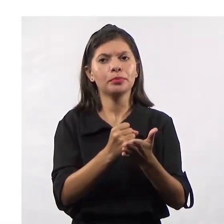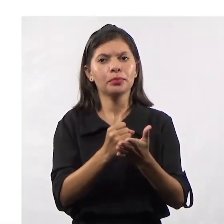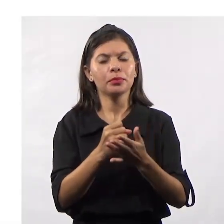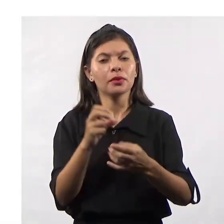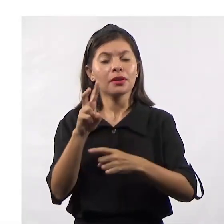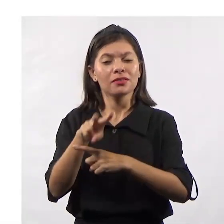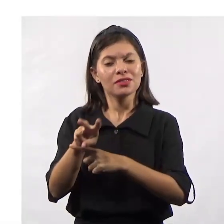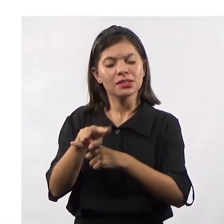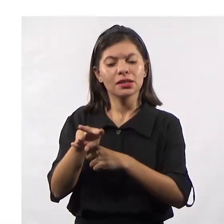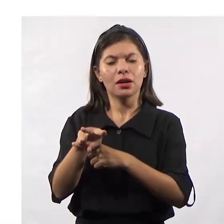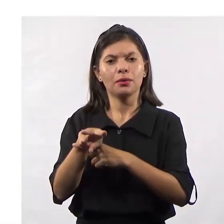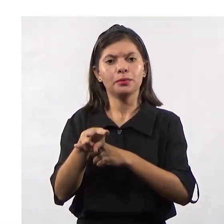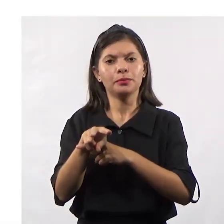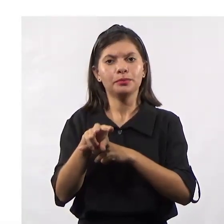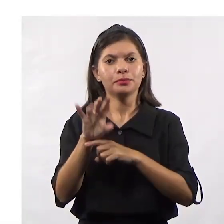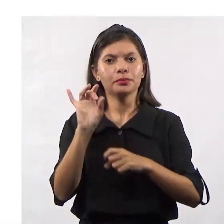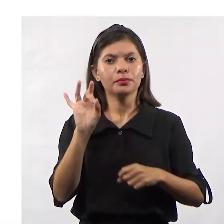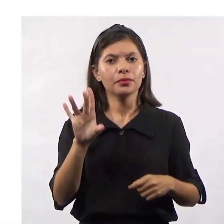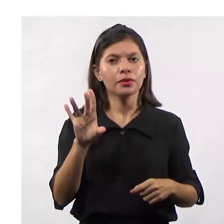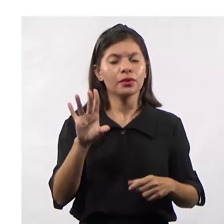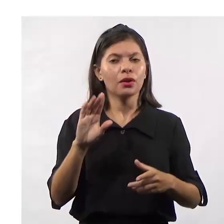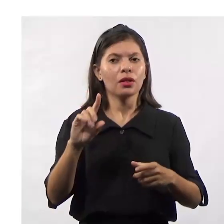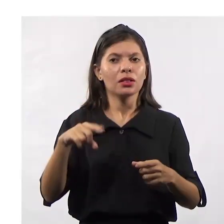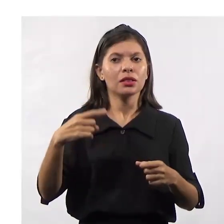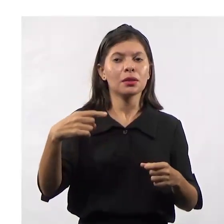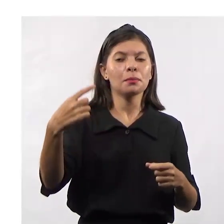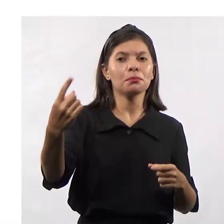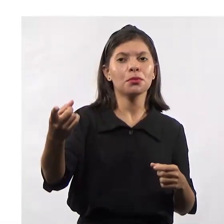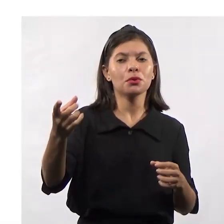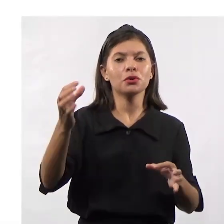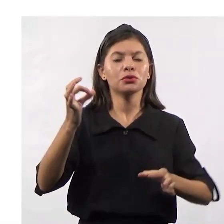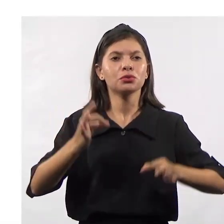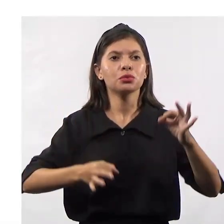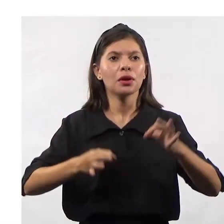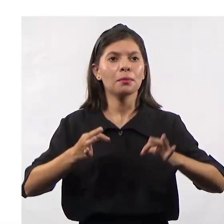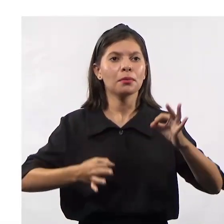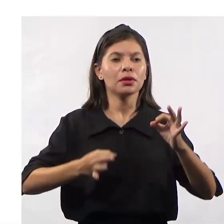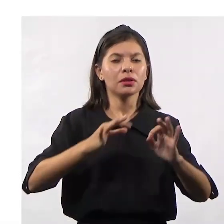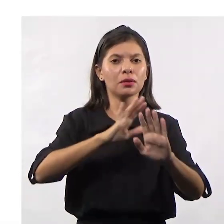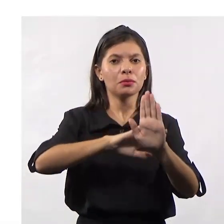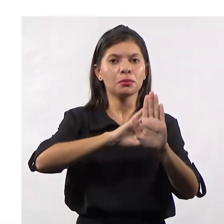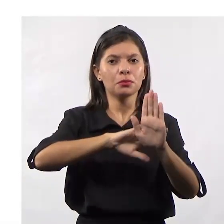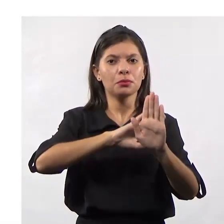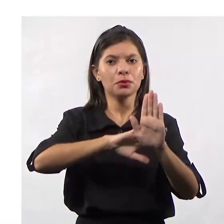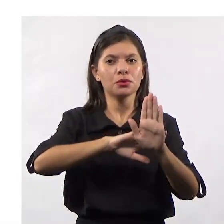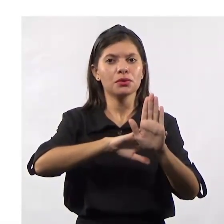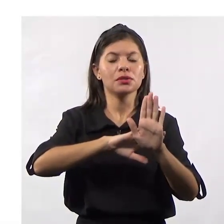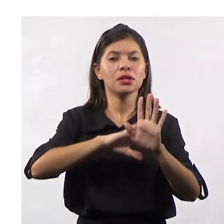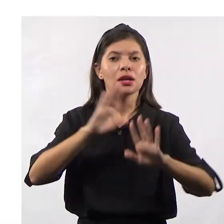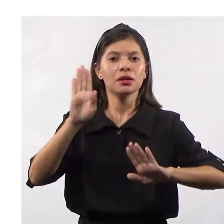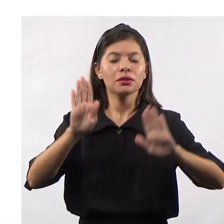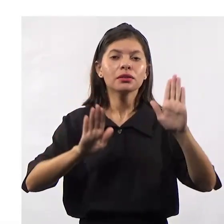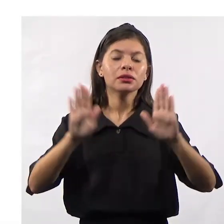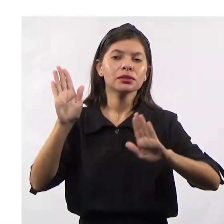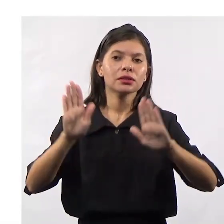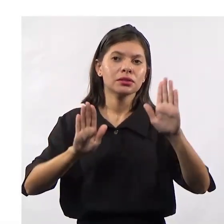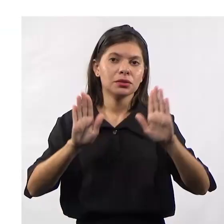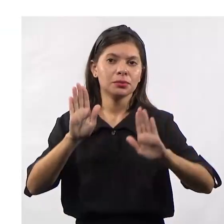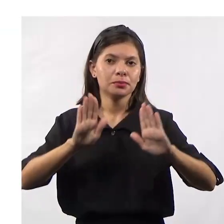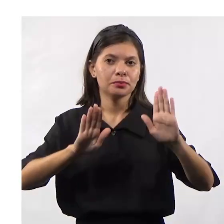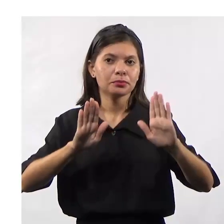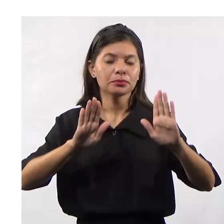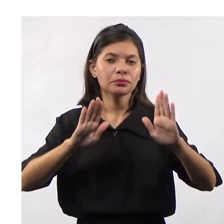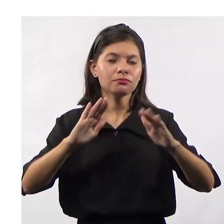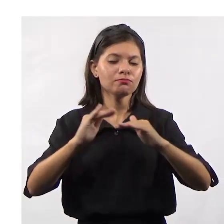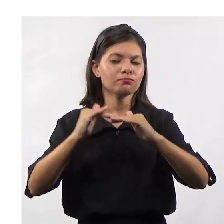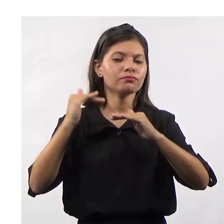regularidade fiscal em qualquer caso, somente em momento posterior ao julgamento das propostas e apenas em relação ao licitante